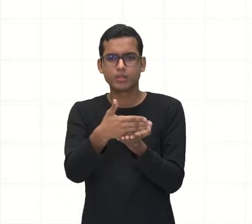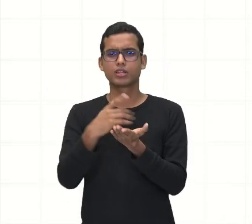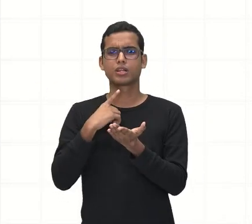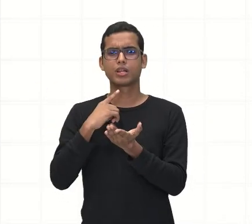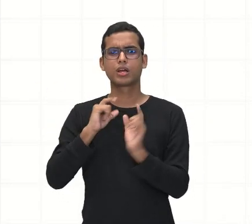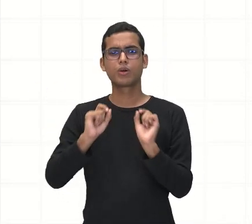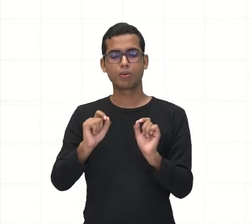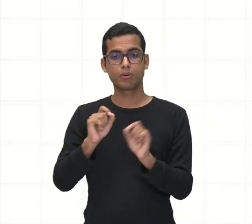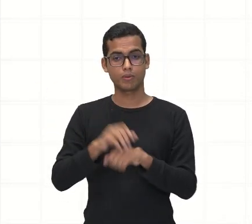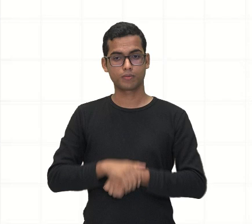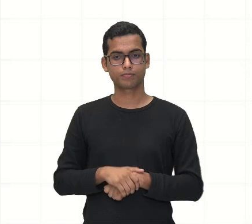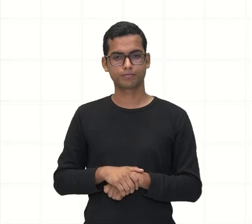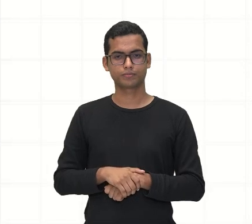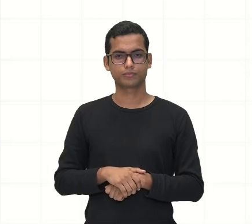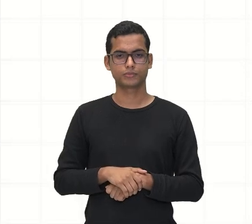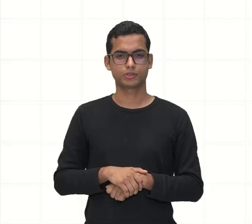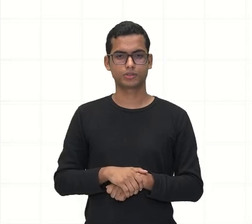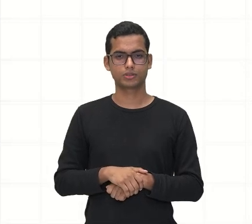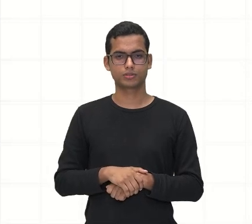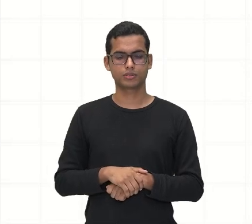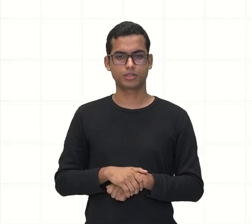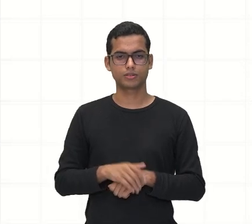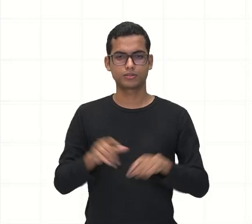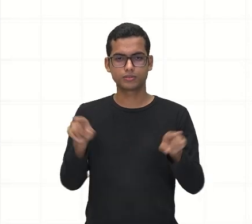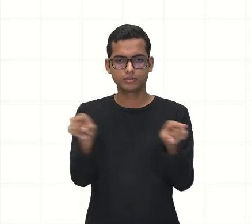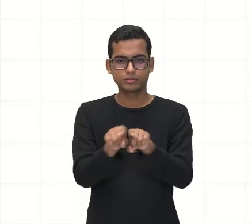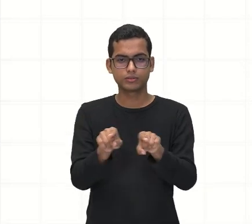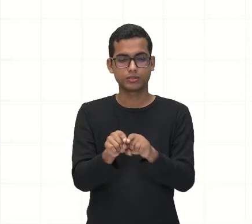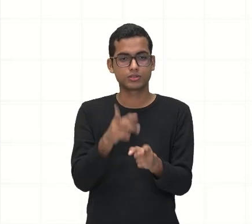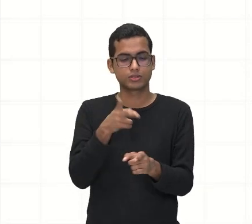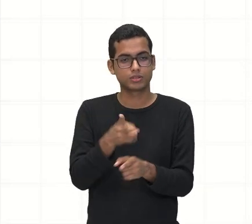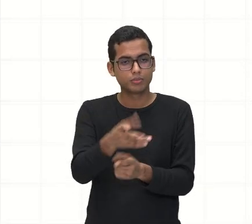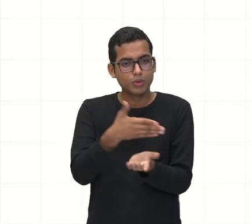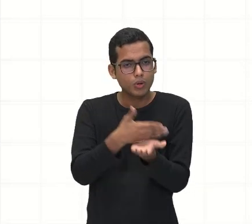direita, tá bom? Tem que ficar atento, porque se você não obedecer essa regra,